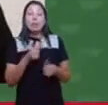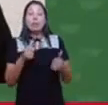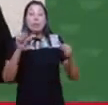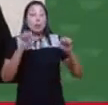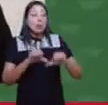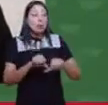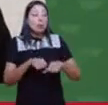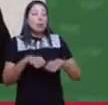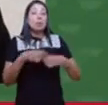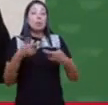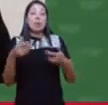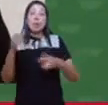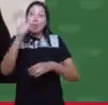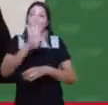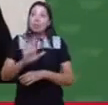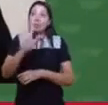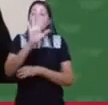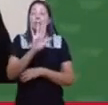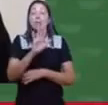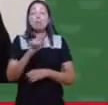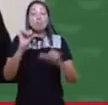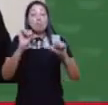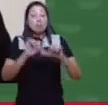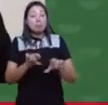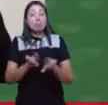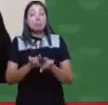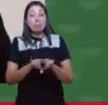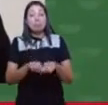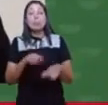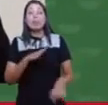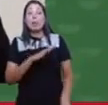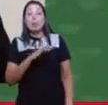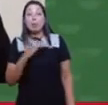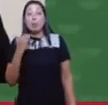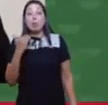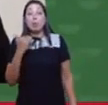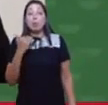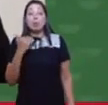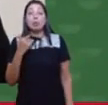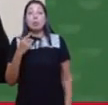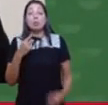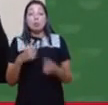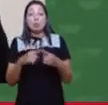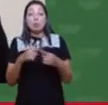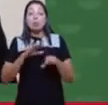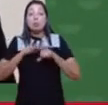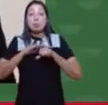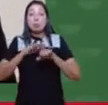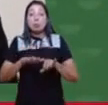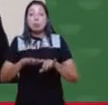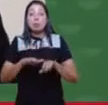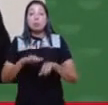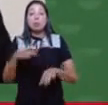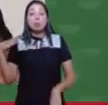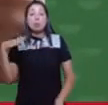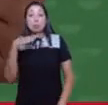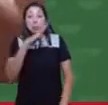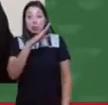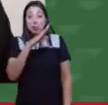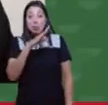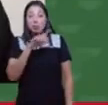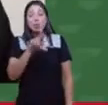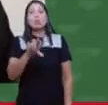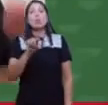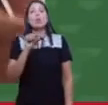tragédia nacional de todos os tempos, as mortes em consequência da pandemia, que o Bolsonaro